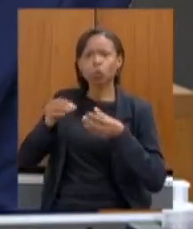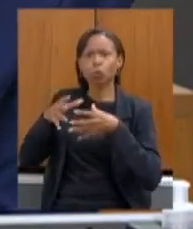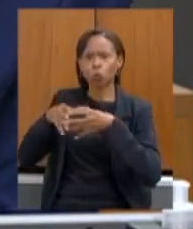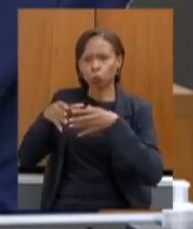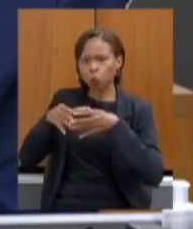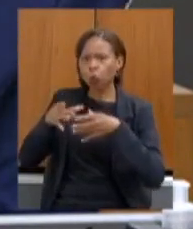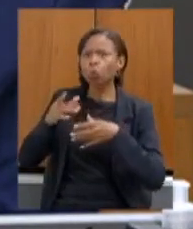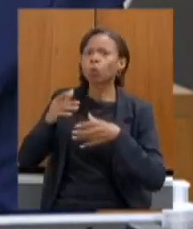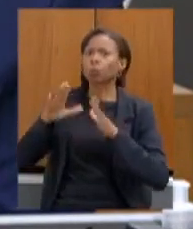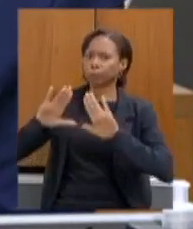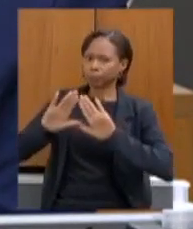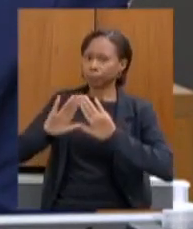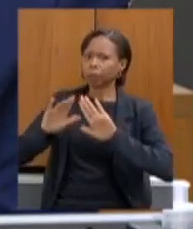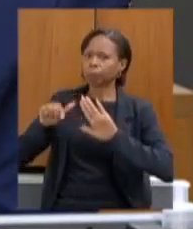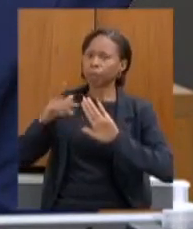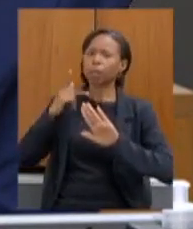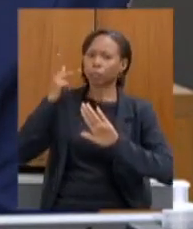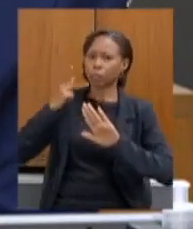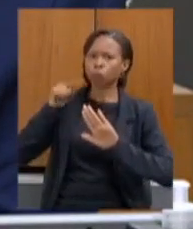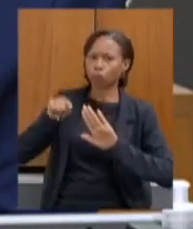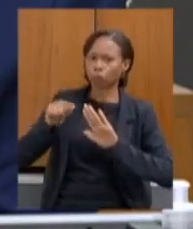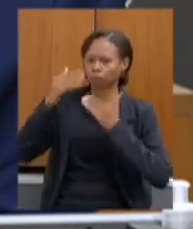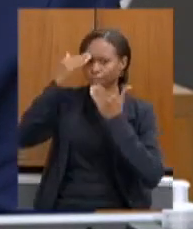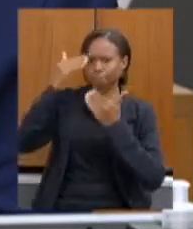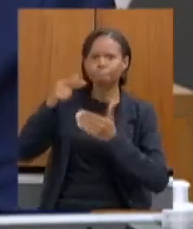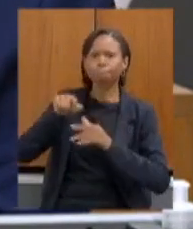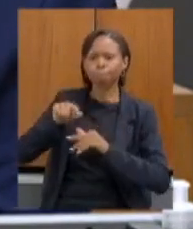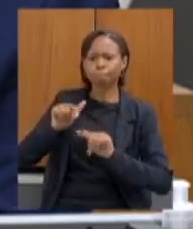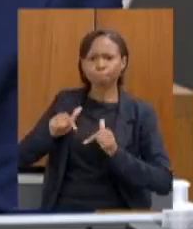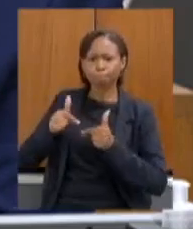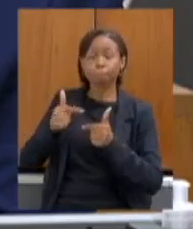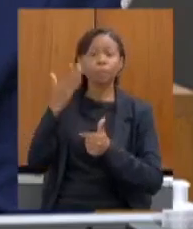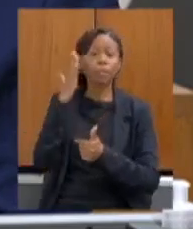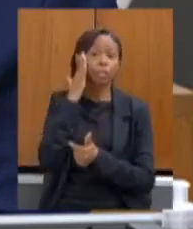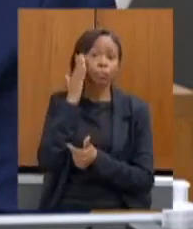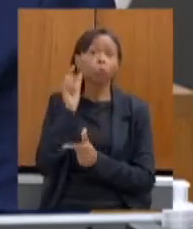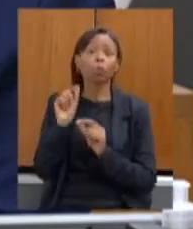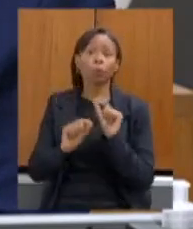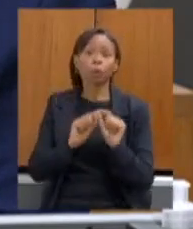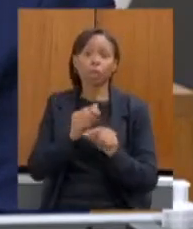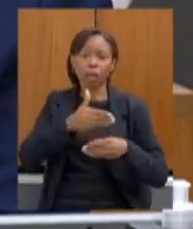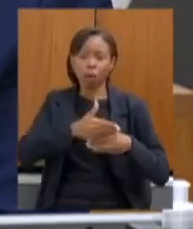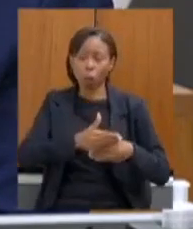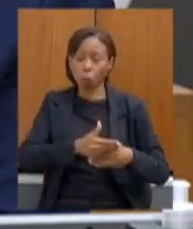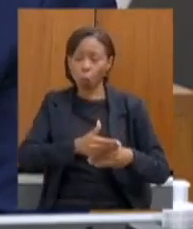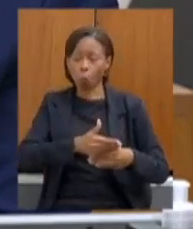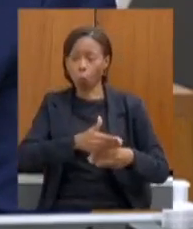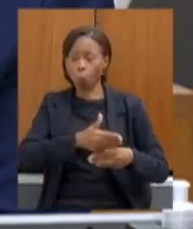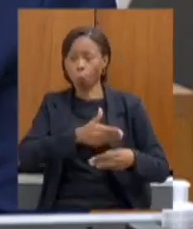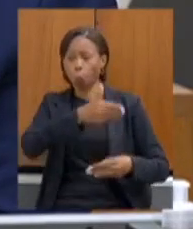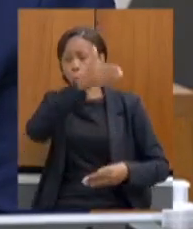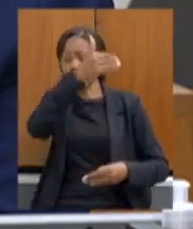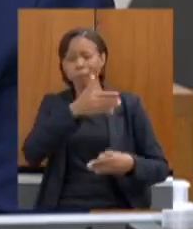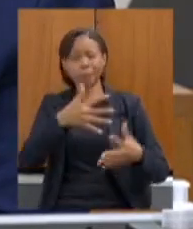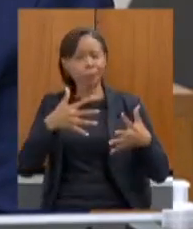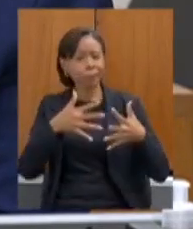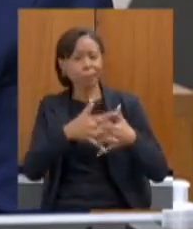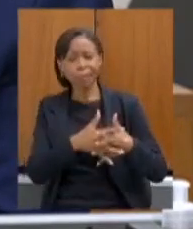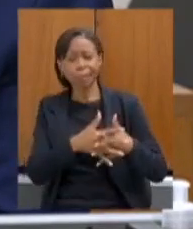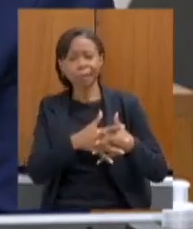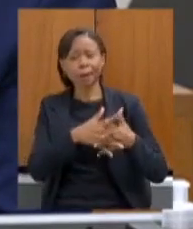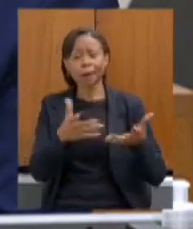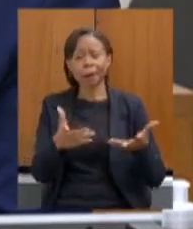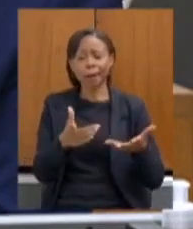Legislativa e que a gente entendesse que mais importante que é construir muros, quem está jogando a responsabilidade para quem,